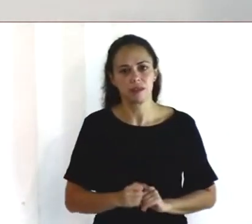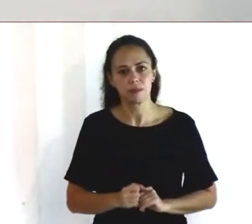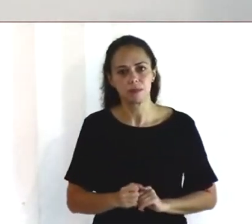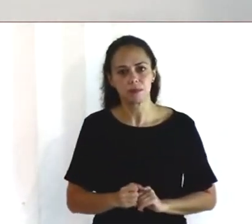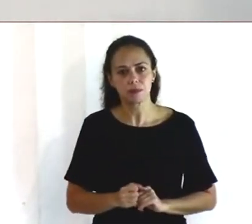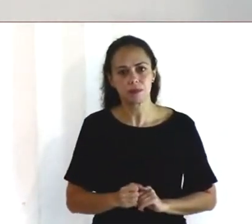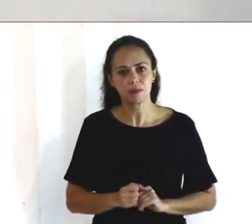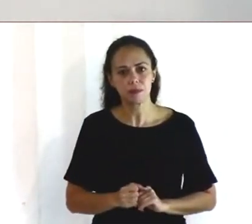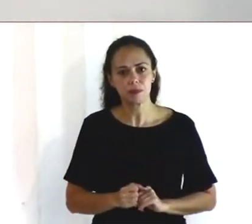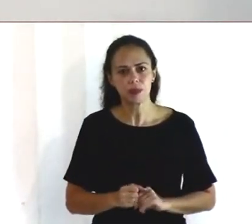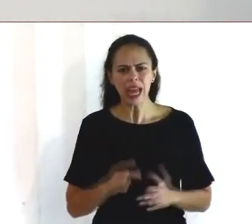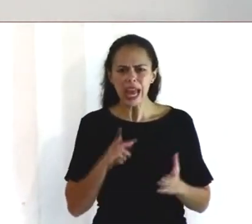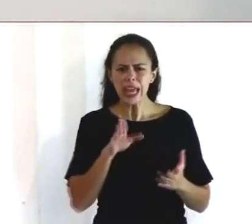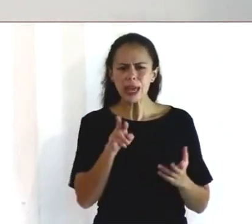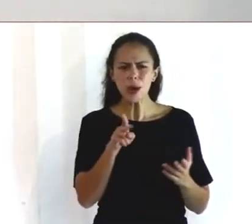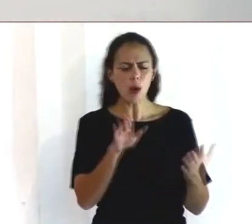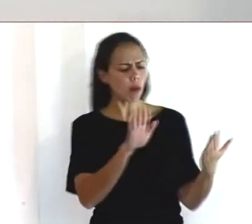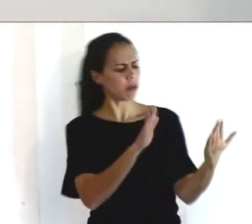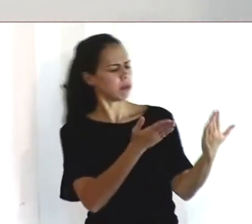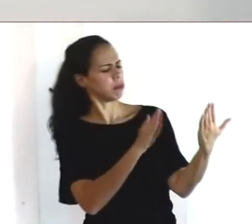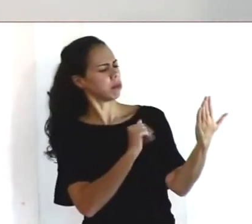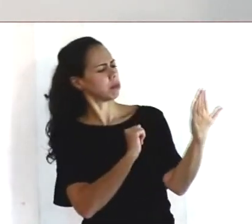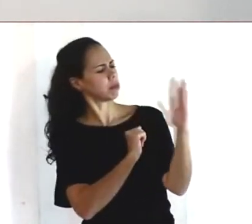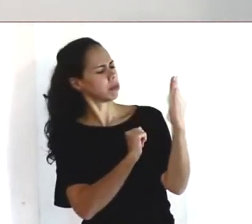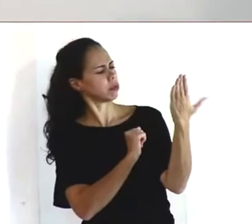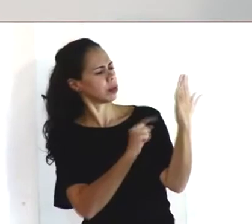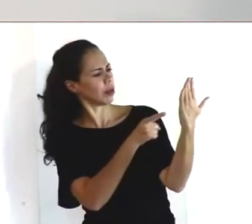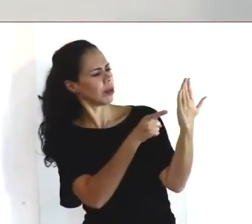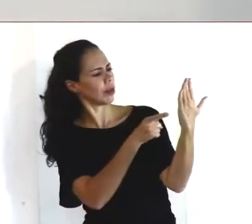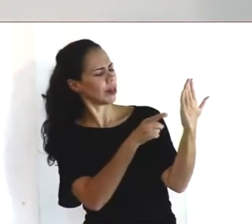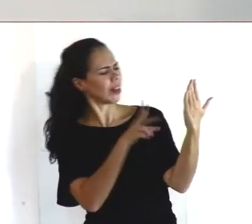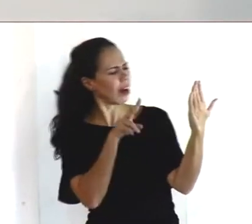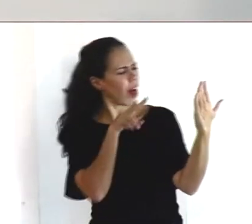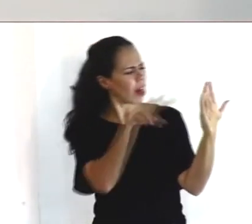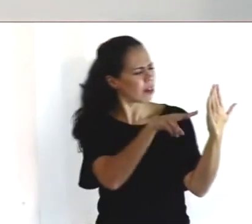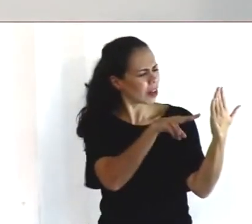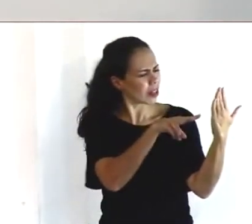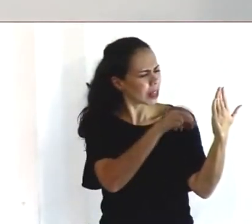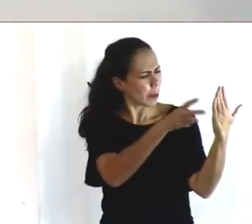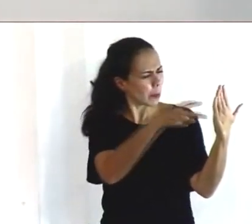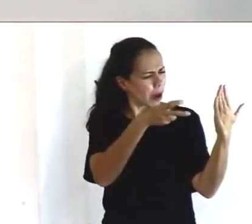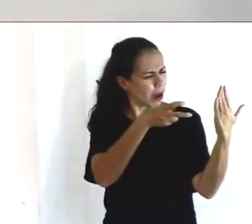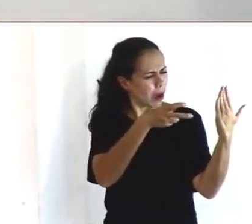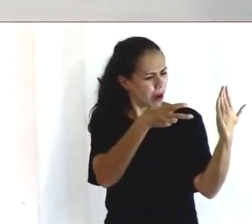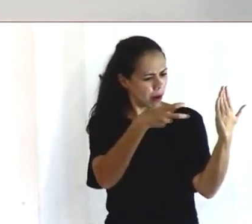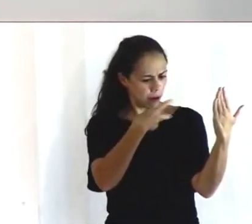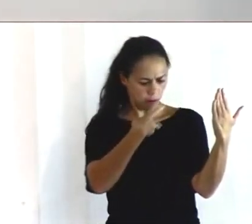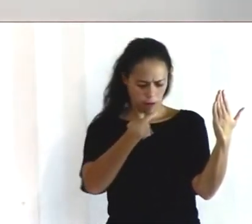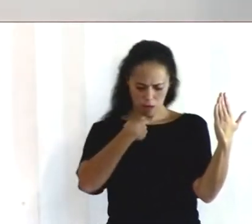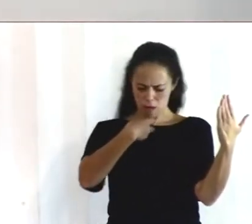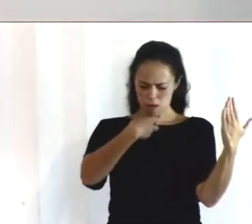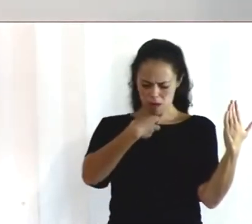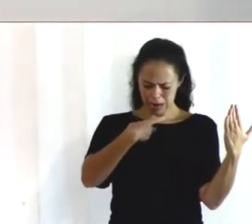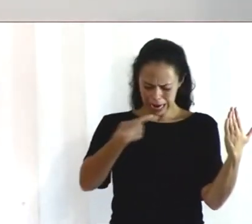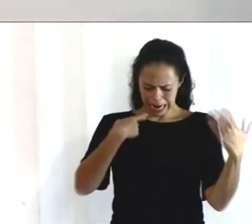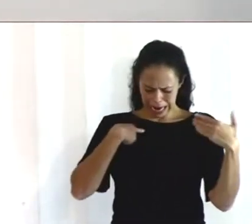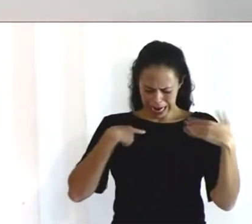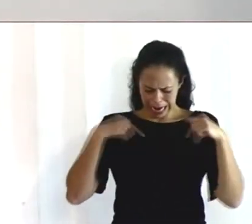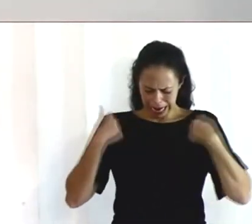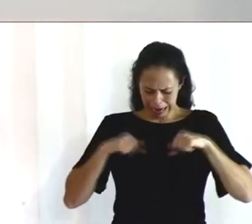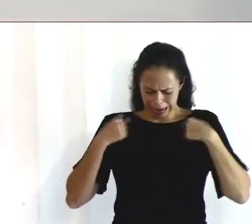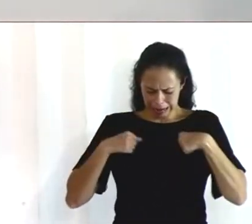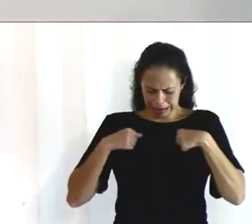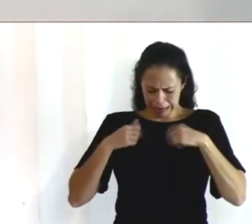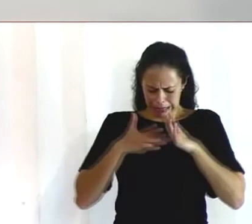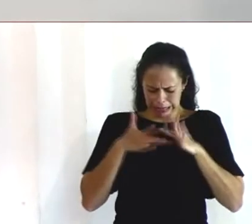torna um espelho para nós. Ei, olha o que Jesus faz. Se Jesus faz tudo isso,